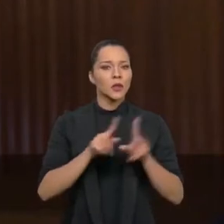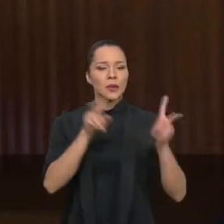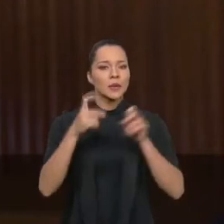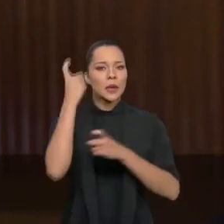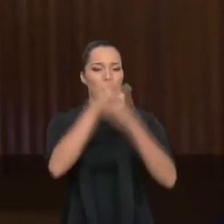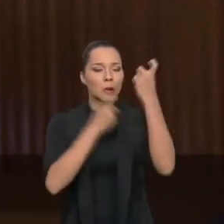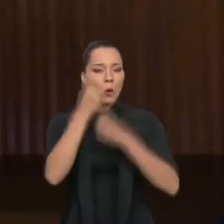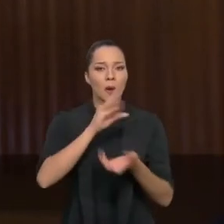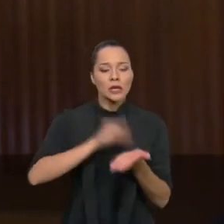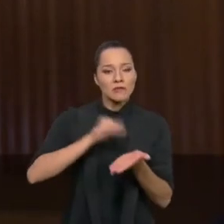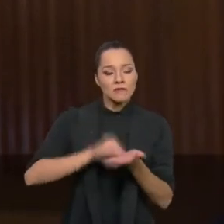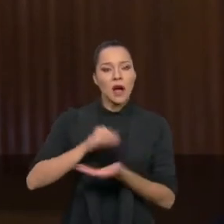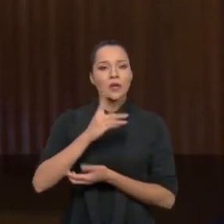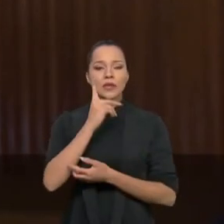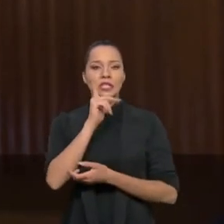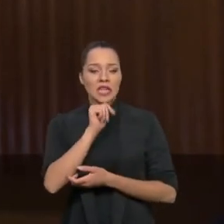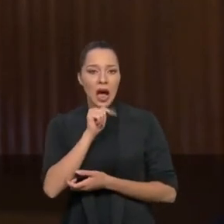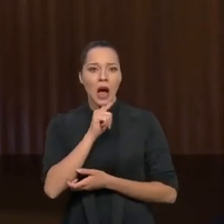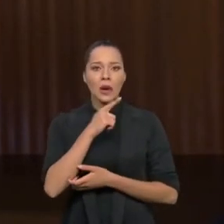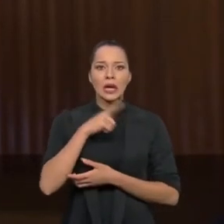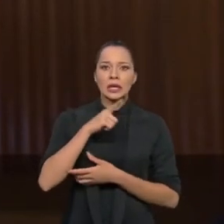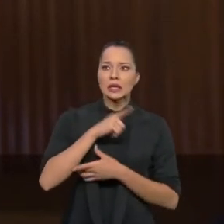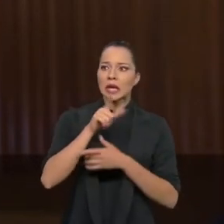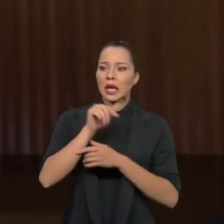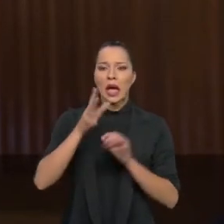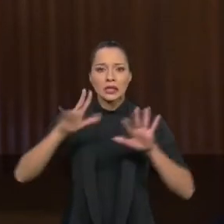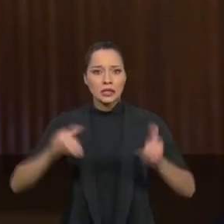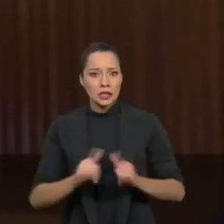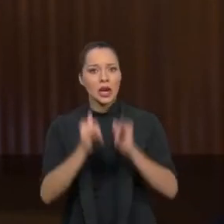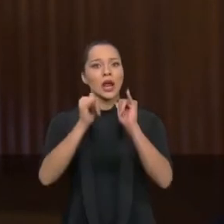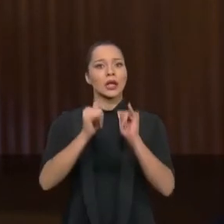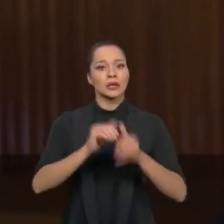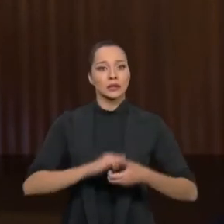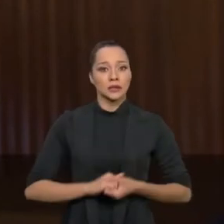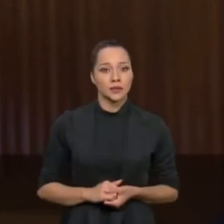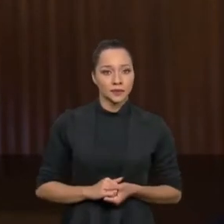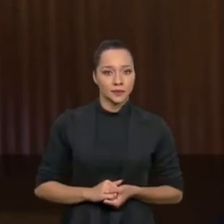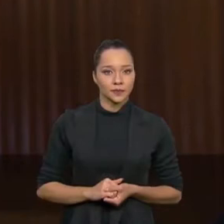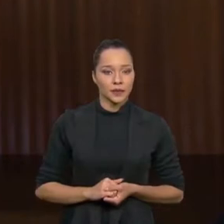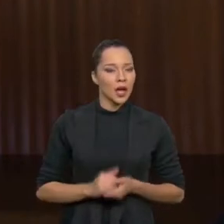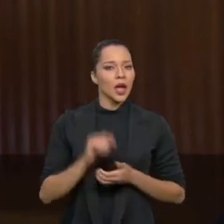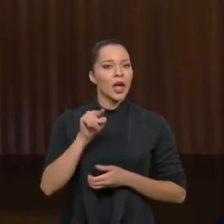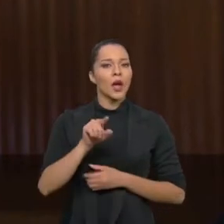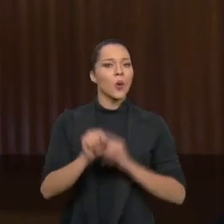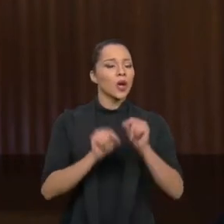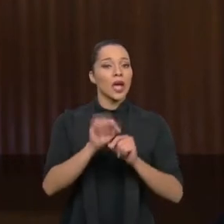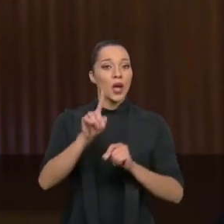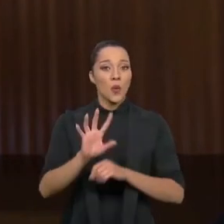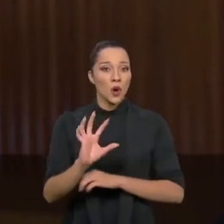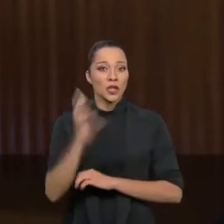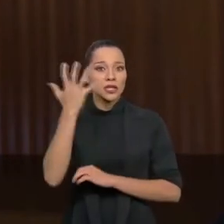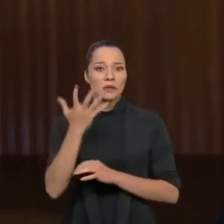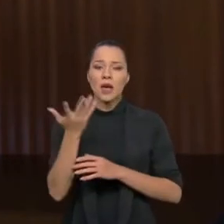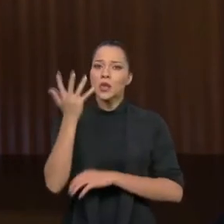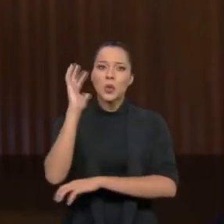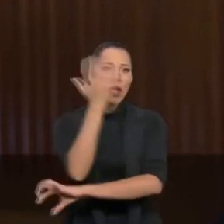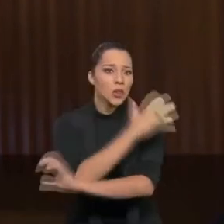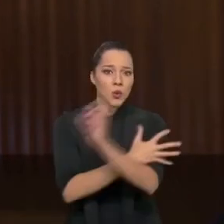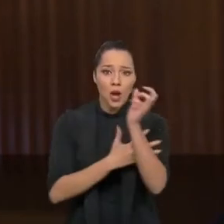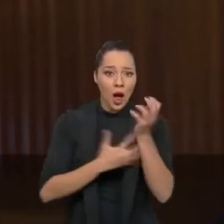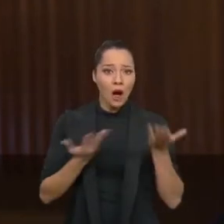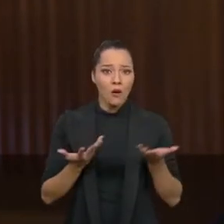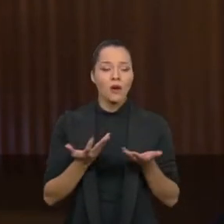preocupante escassez de água que atinge nossas hidrelétricas. Trata-se de um fenômeno natural